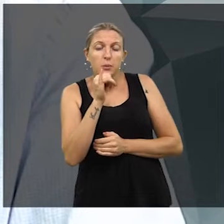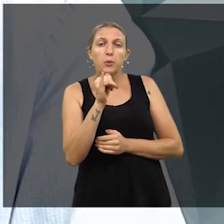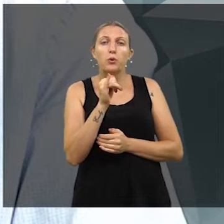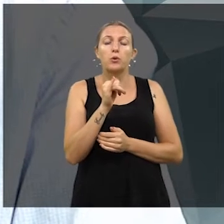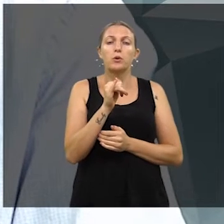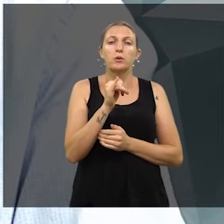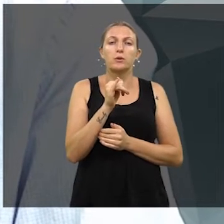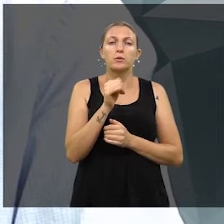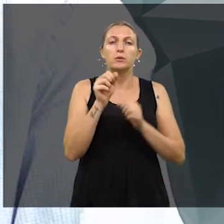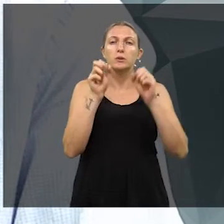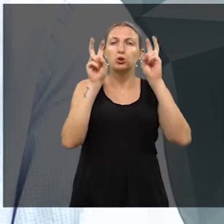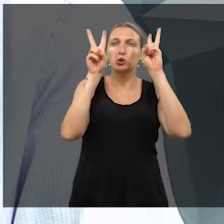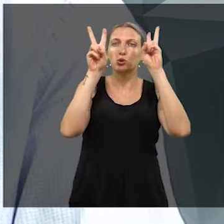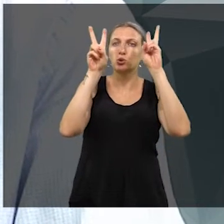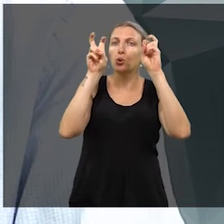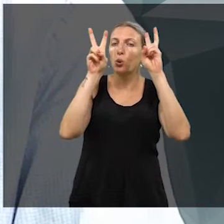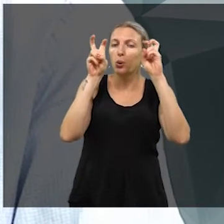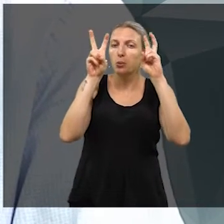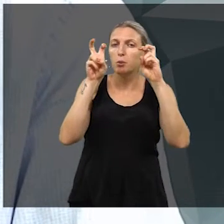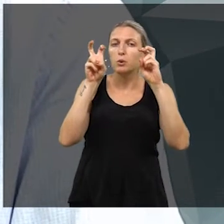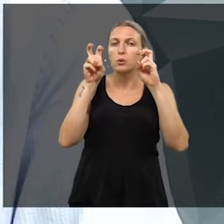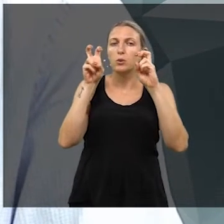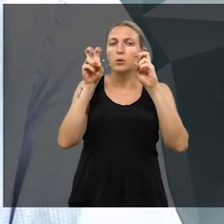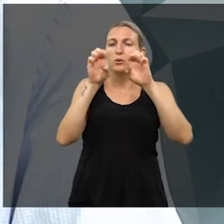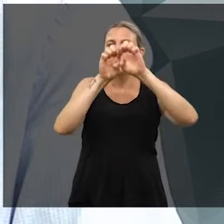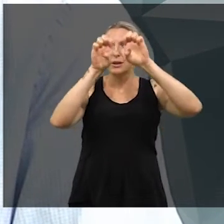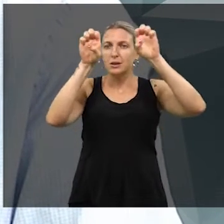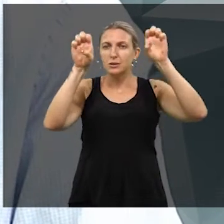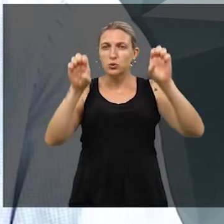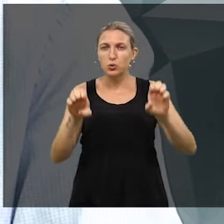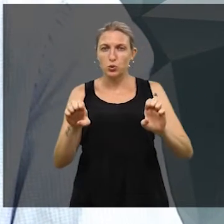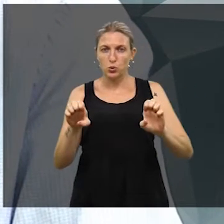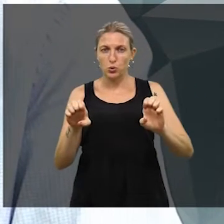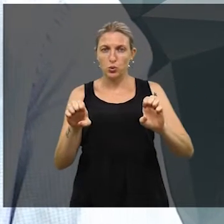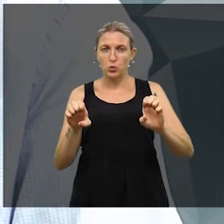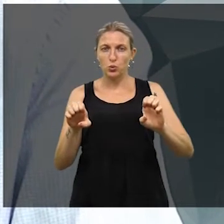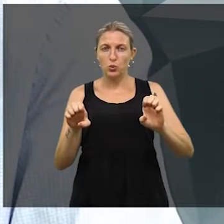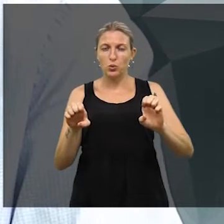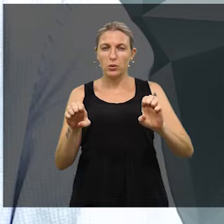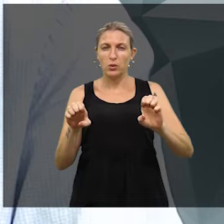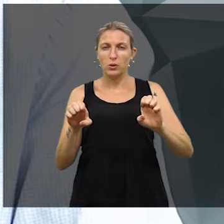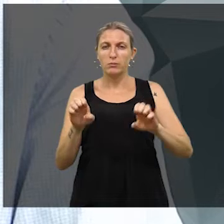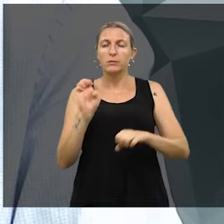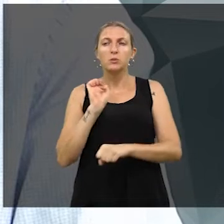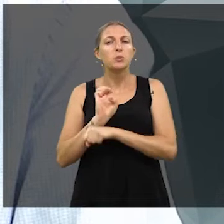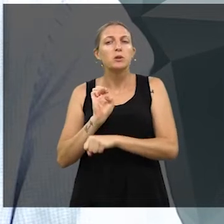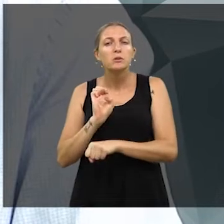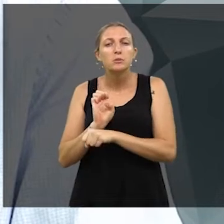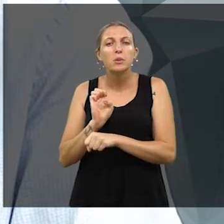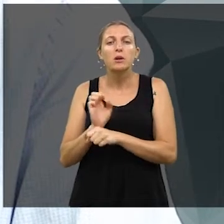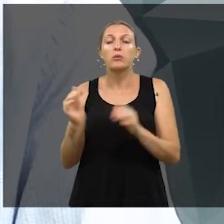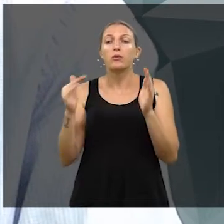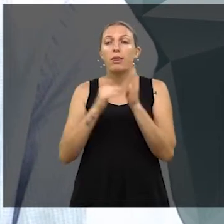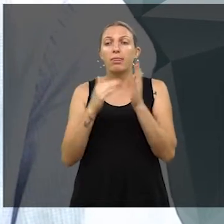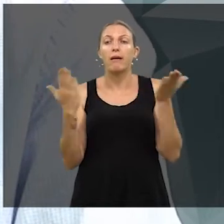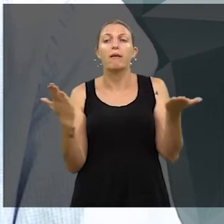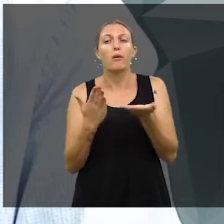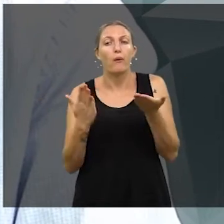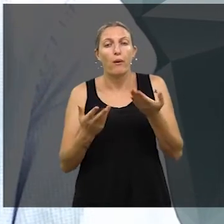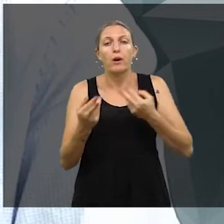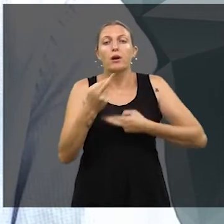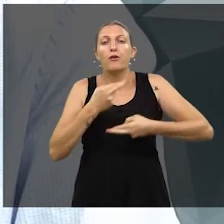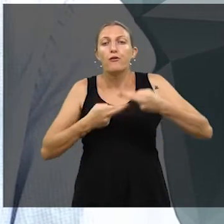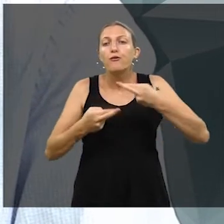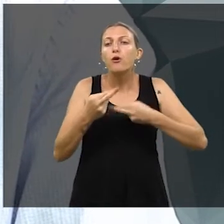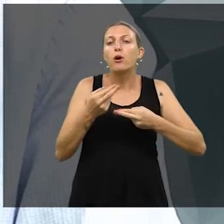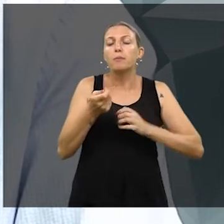citar aqui o tema que envolve a questão estrutural, né, que a gente aguarda até este momento, a tal da reforma administrativa,